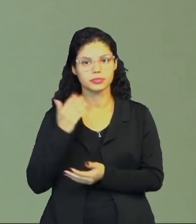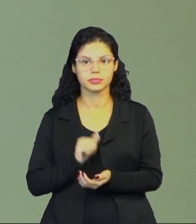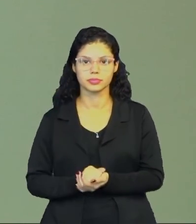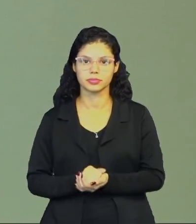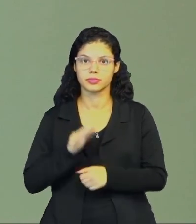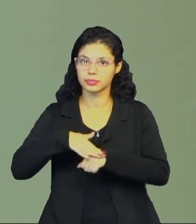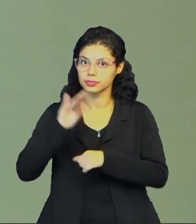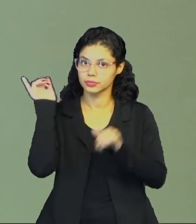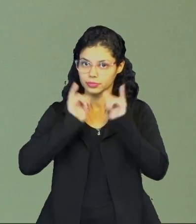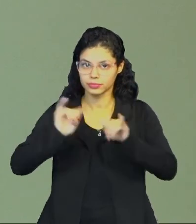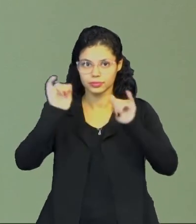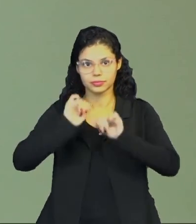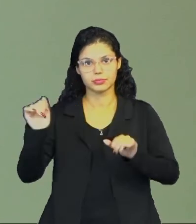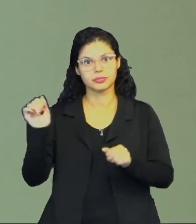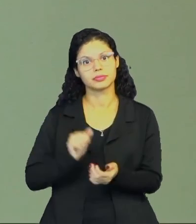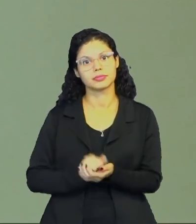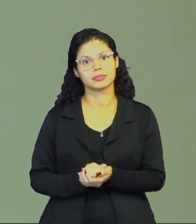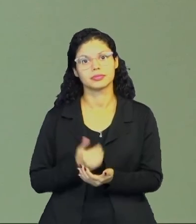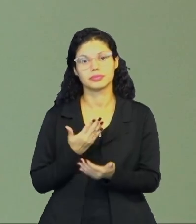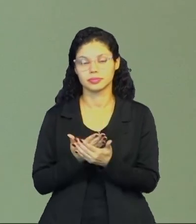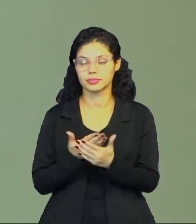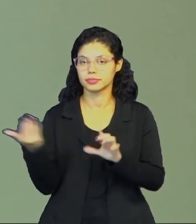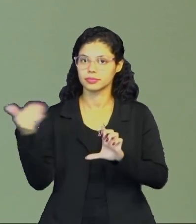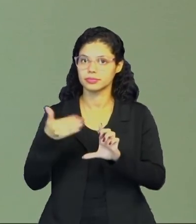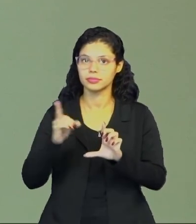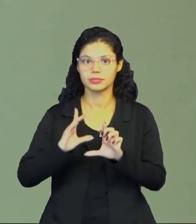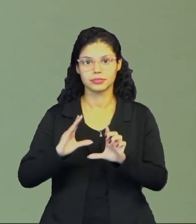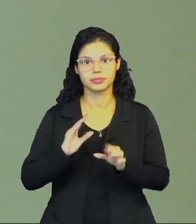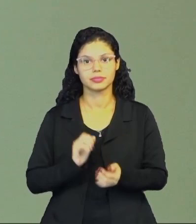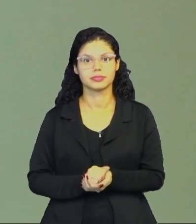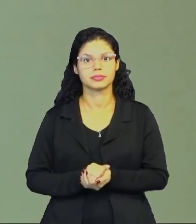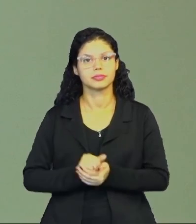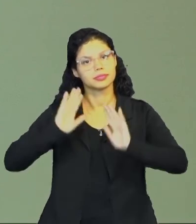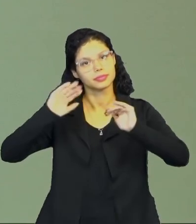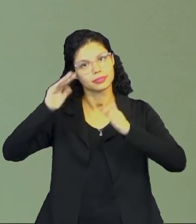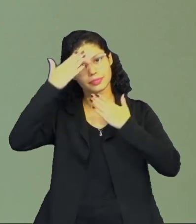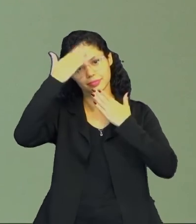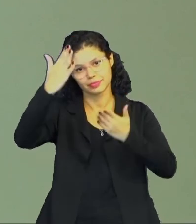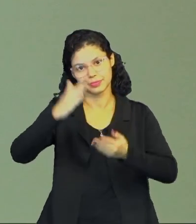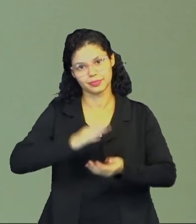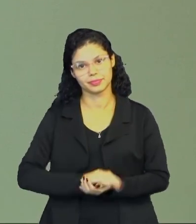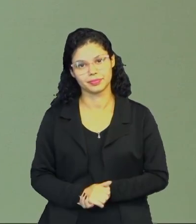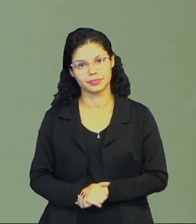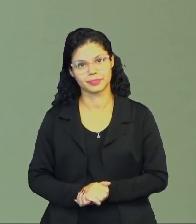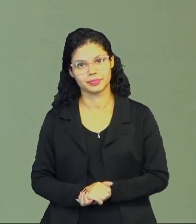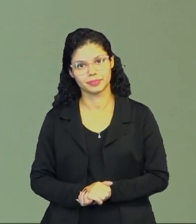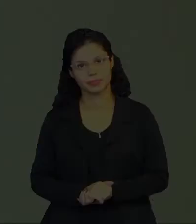Para mais informações e acessar a aula, acesse a plataforma Edu. Muito obrigado.